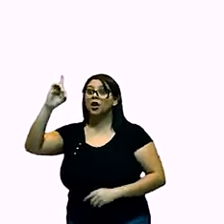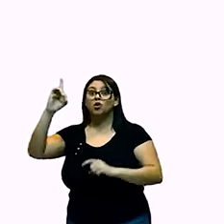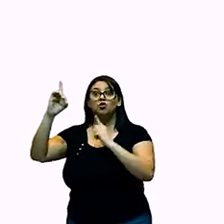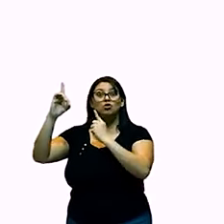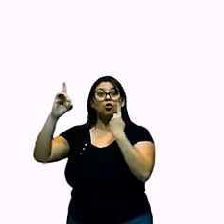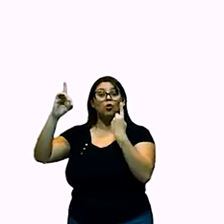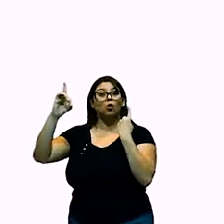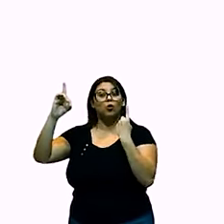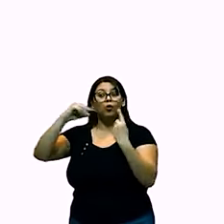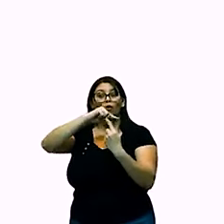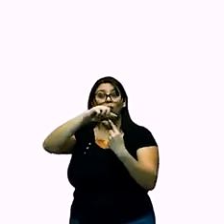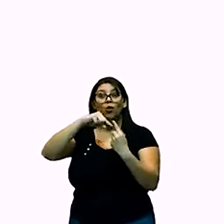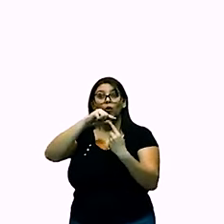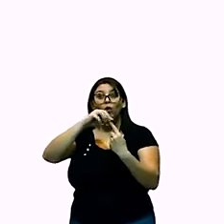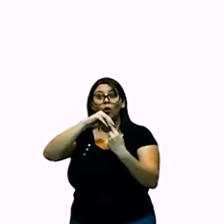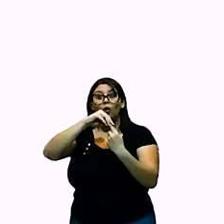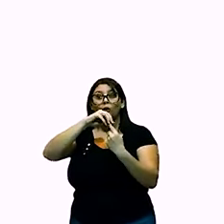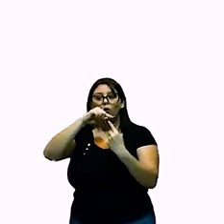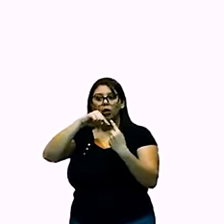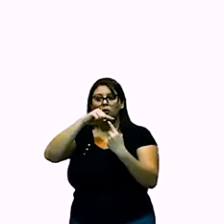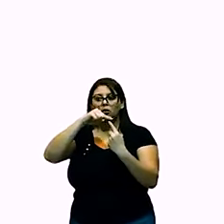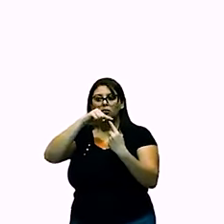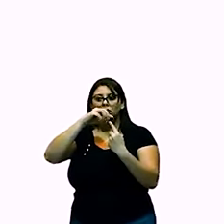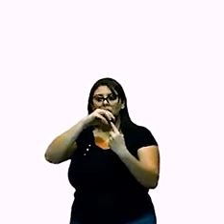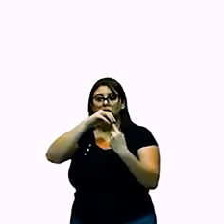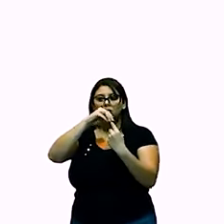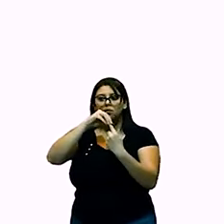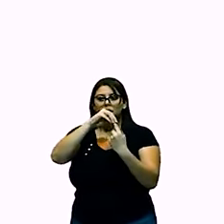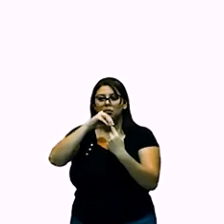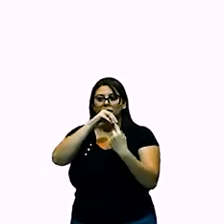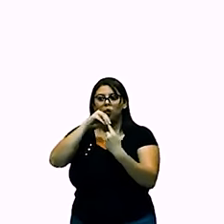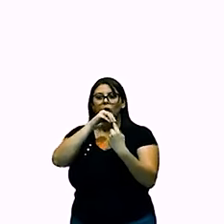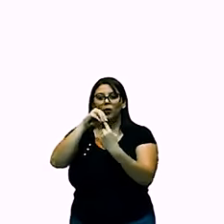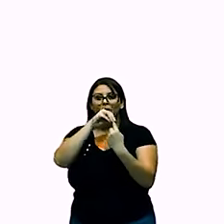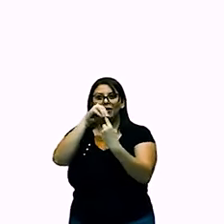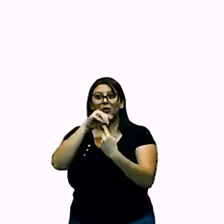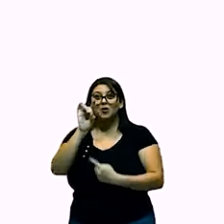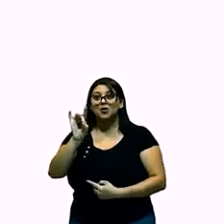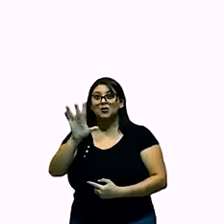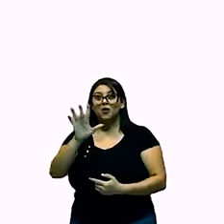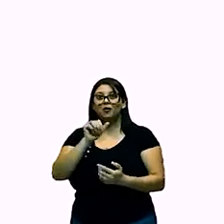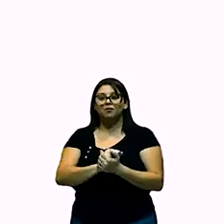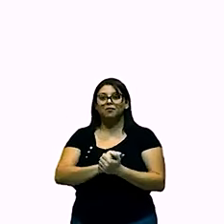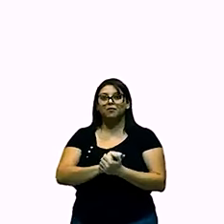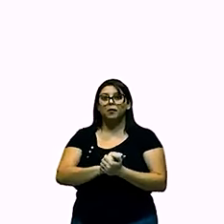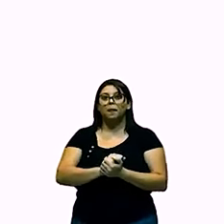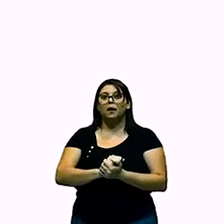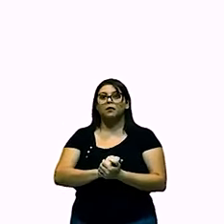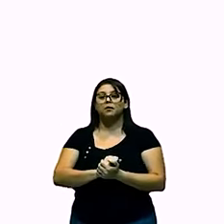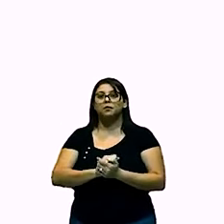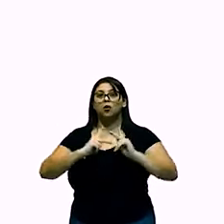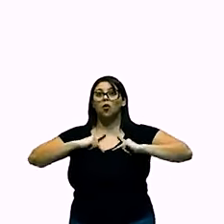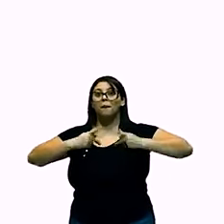entre Deus e a humanidade, que é Cristo Jesus, homem que deu a si mesmo em resgate por todos, testemunho